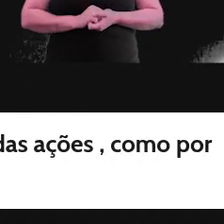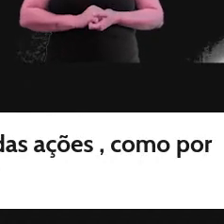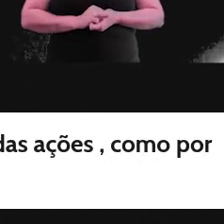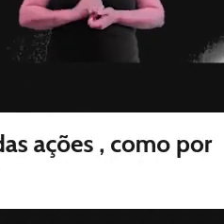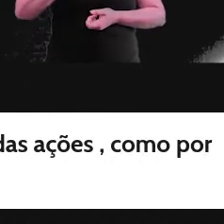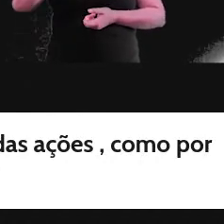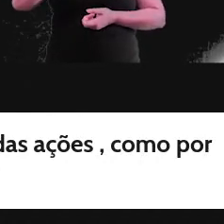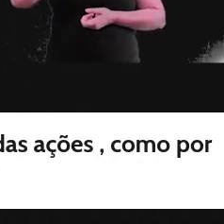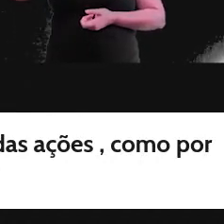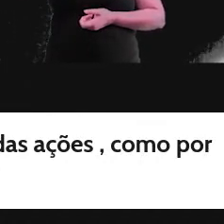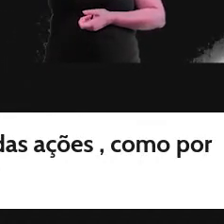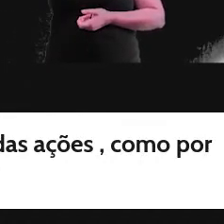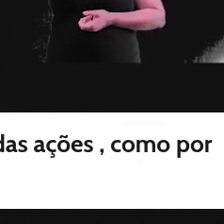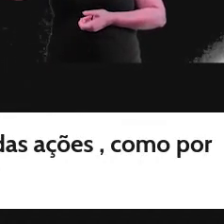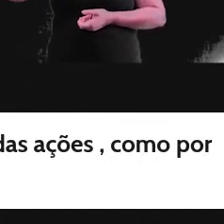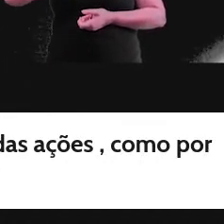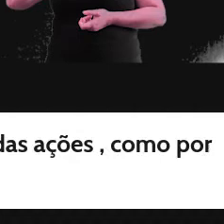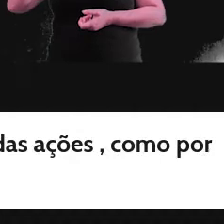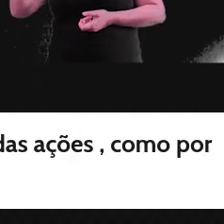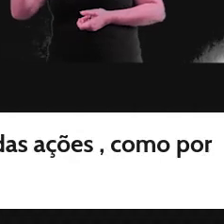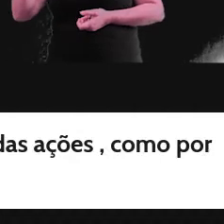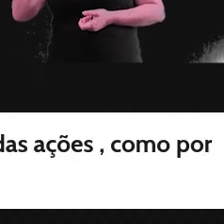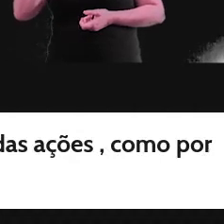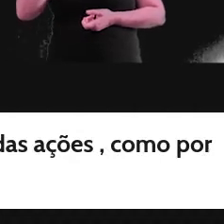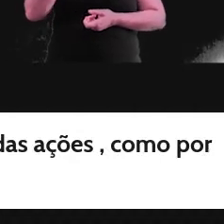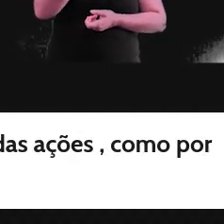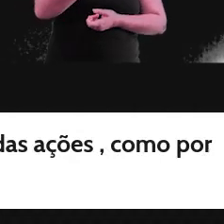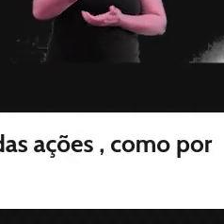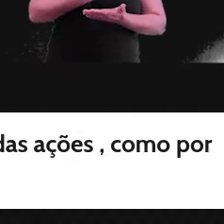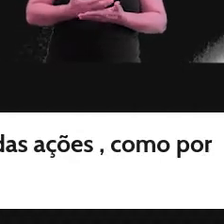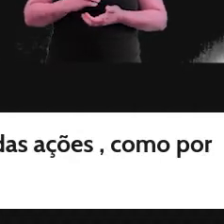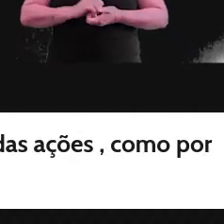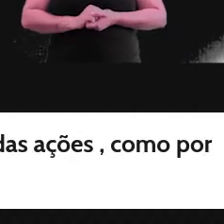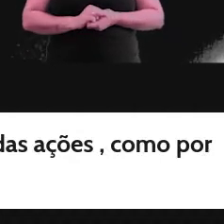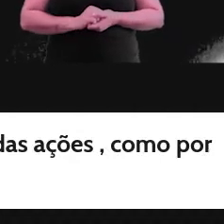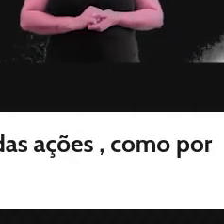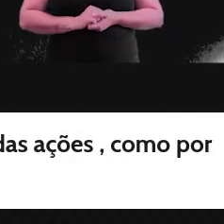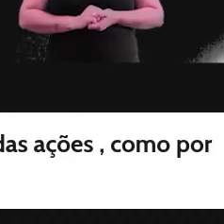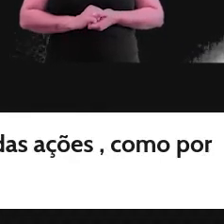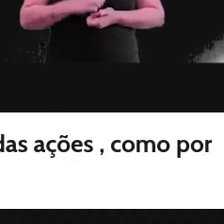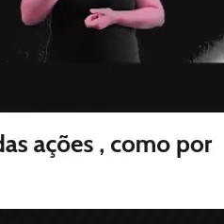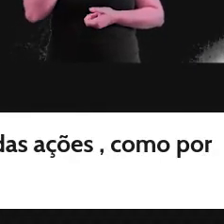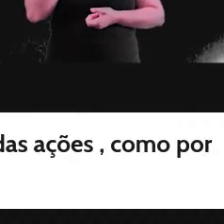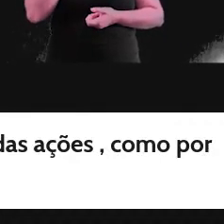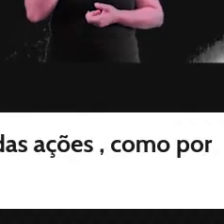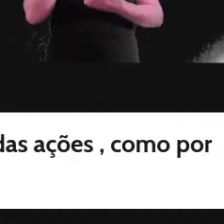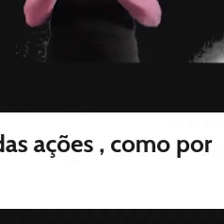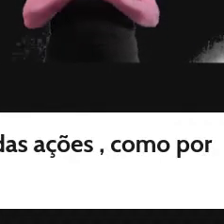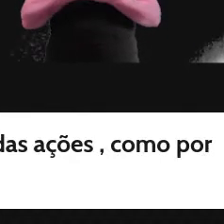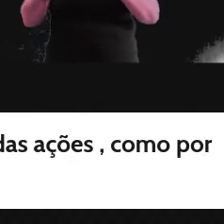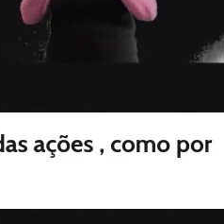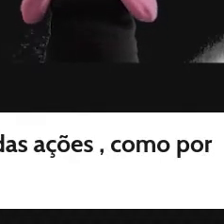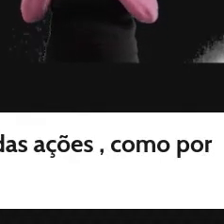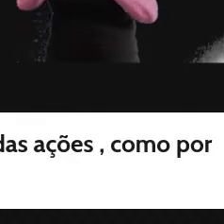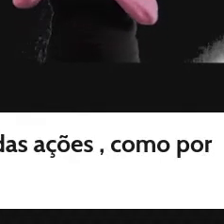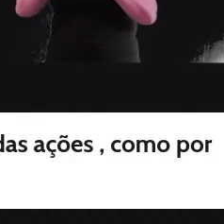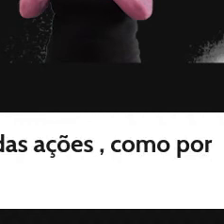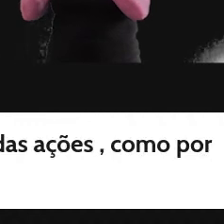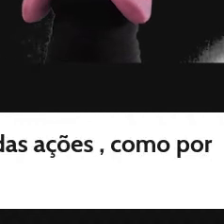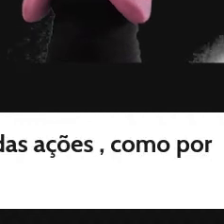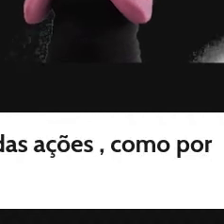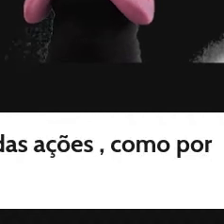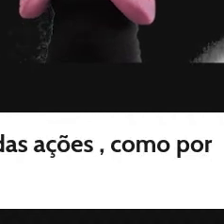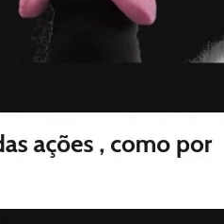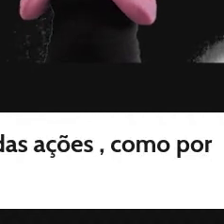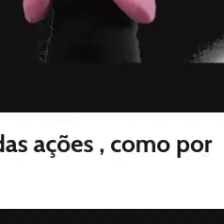Quer ir na primeira e eu vou na segunda? Pode ser, vamos lá. Então, por que esses públicos